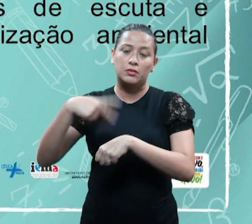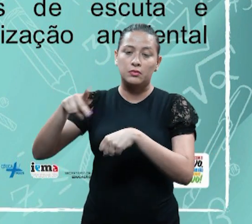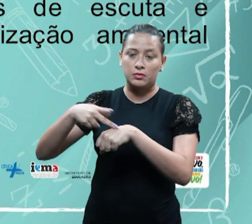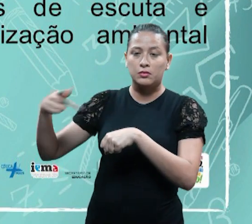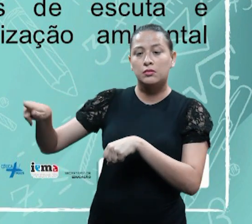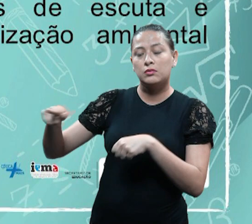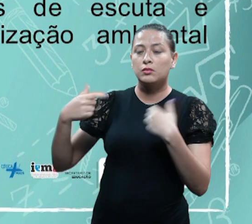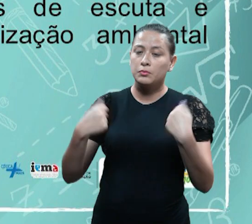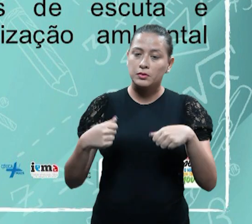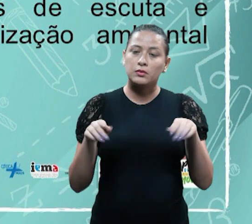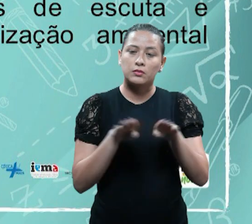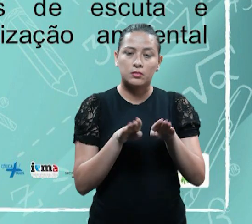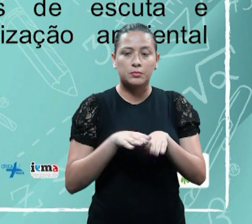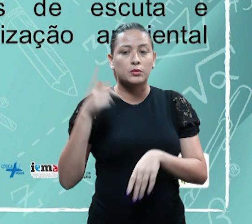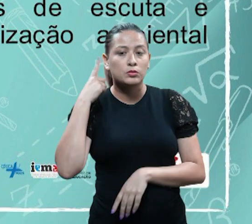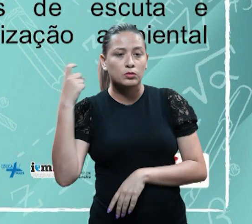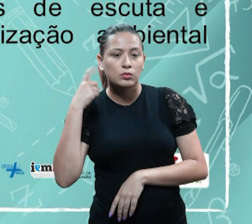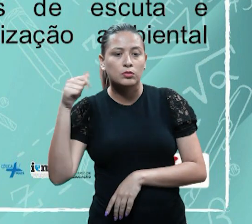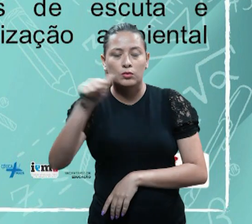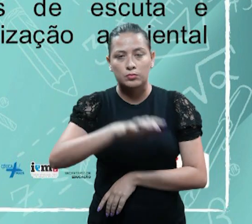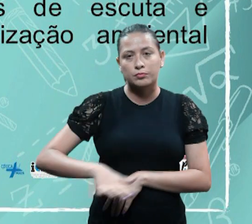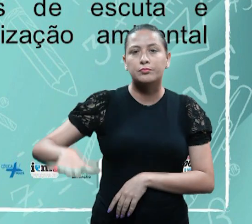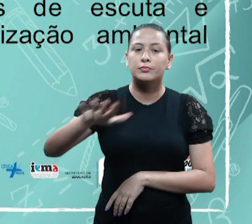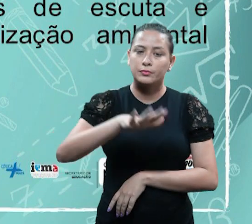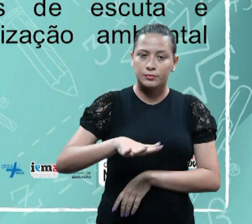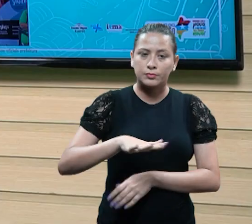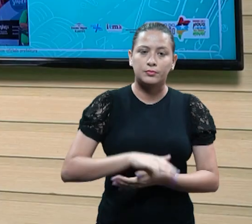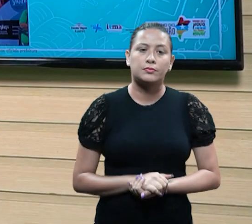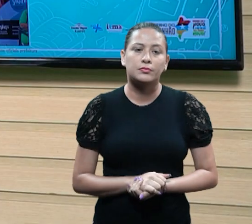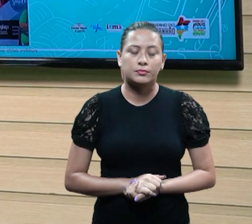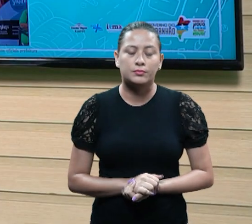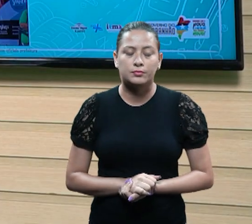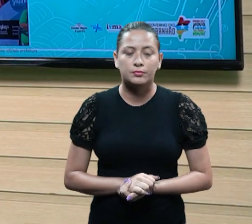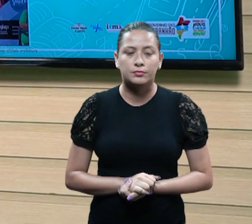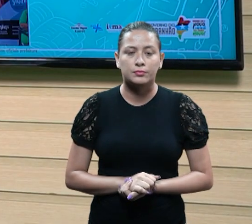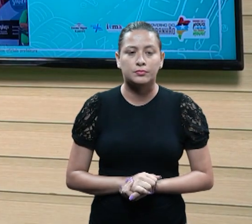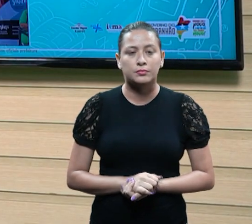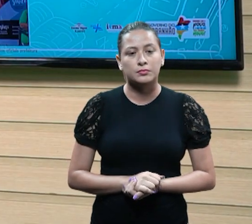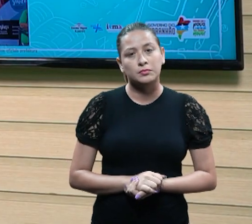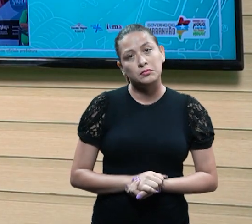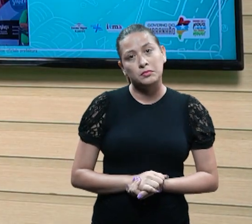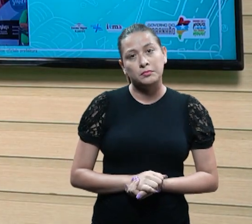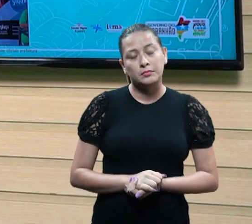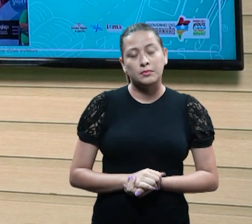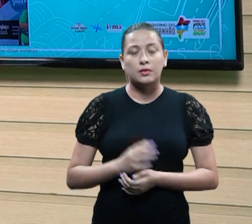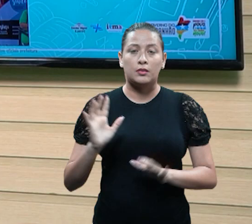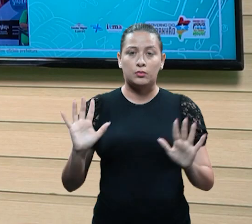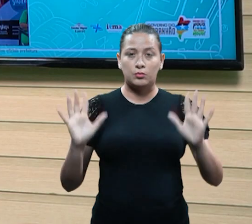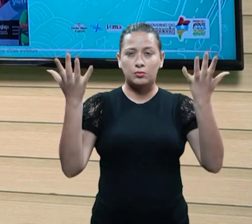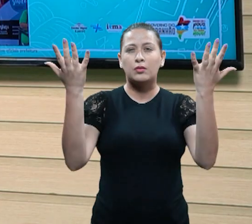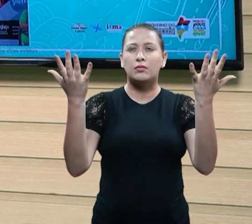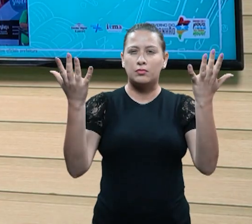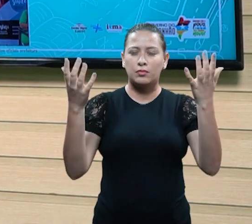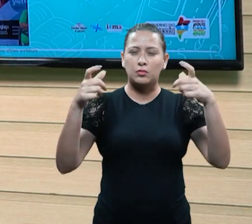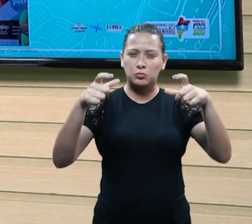tradução simultânea. E sonorização ambiental conjugada, um evento